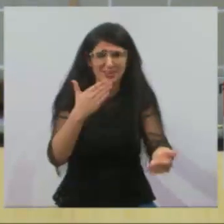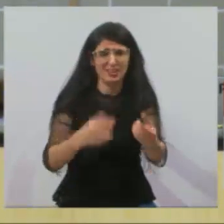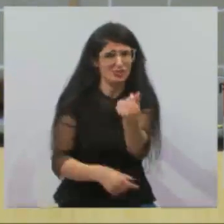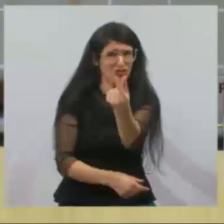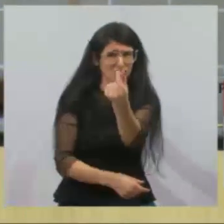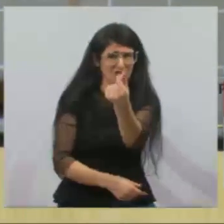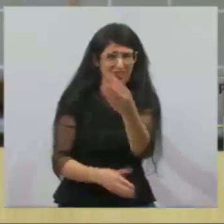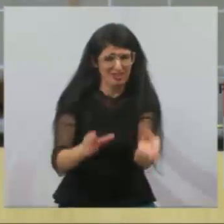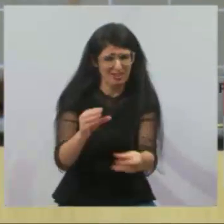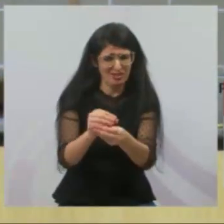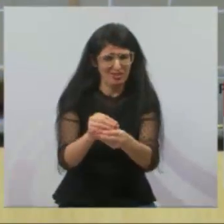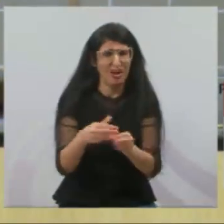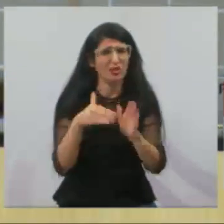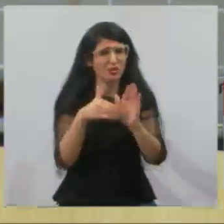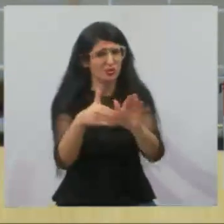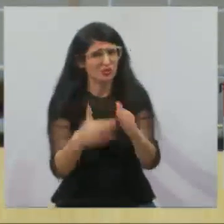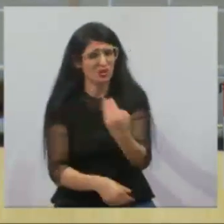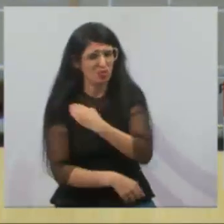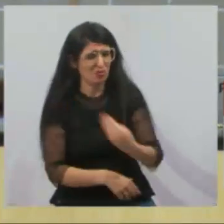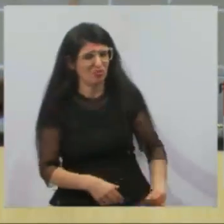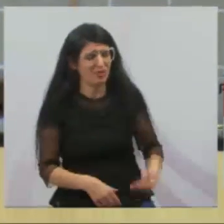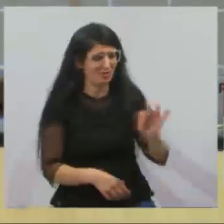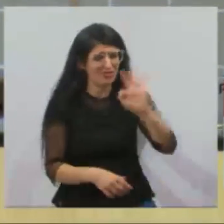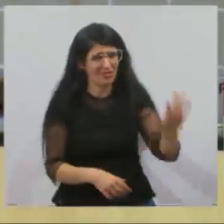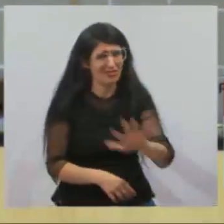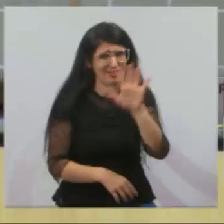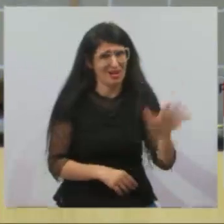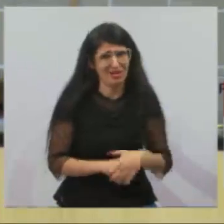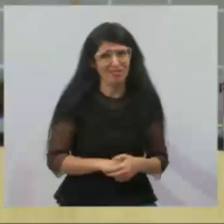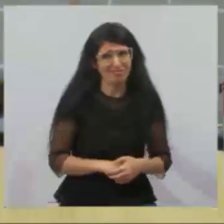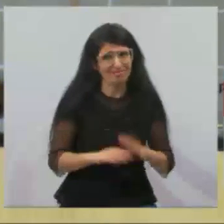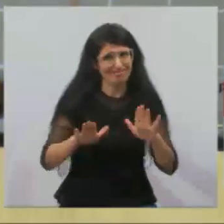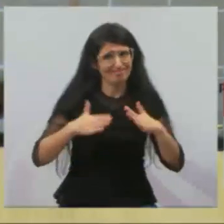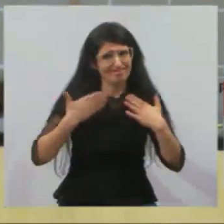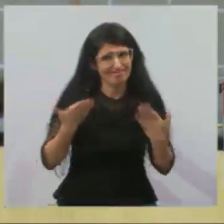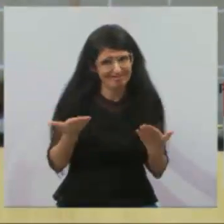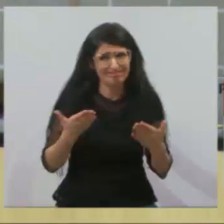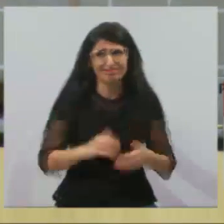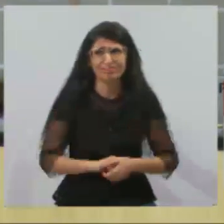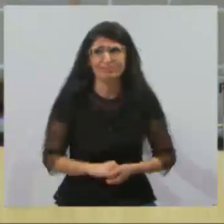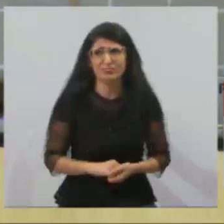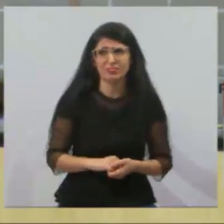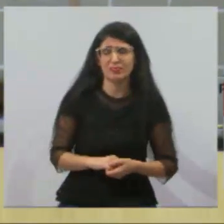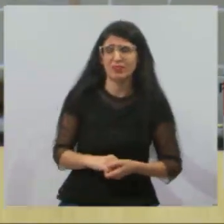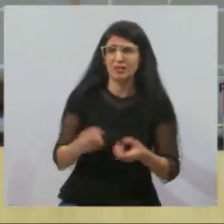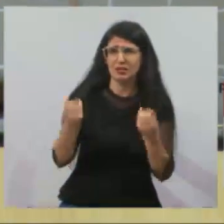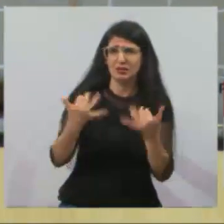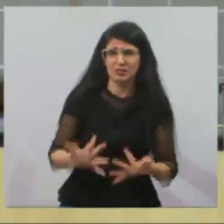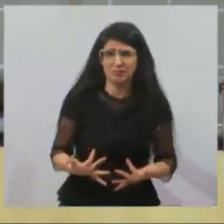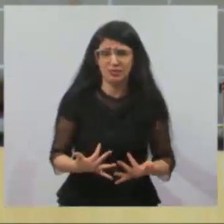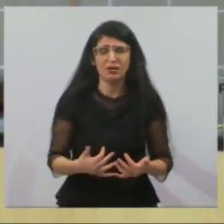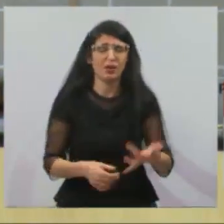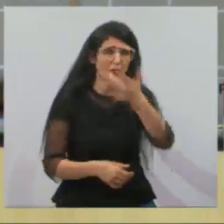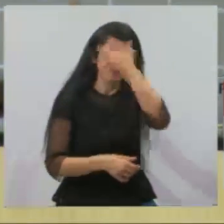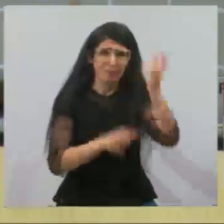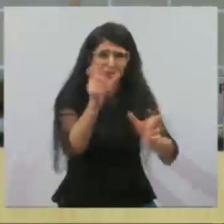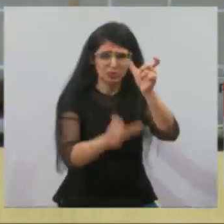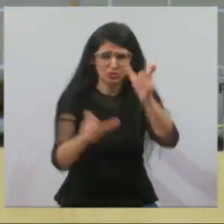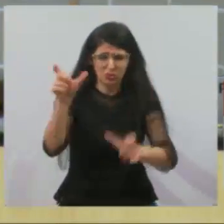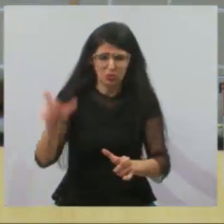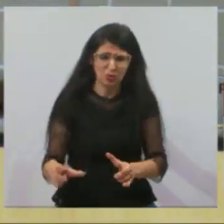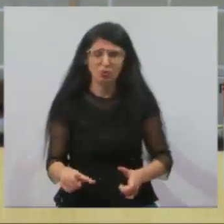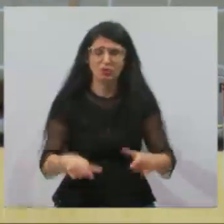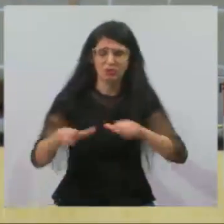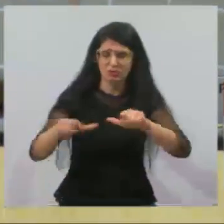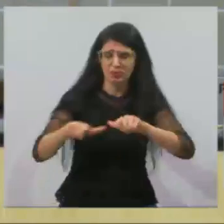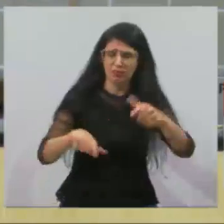perder a ajuda do governo federal. Tá bom? Mas estamos aqui para esclarecer o munícipe, o funcionário